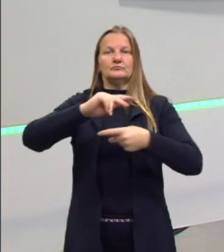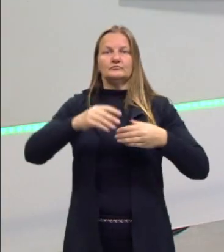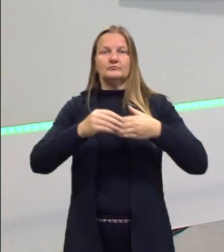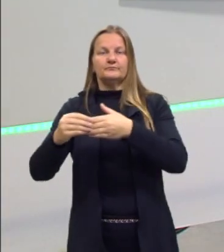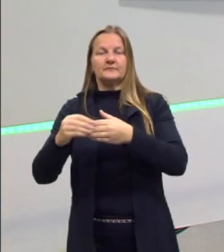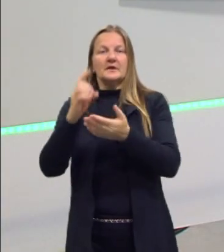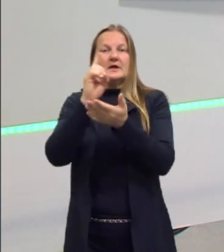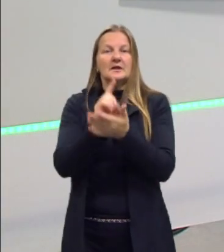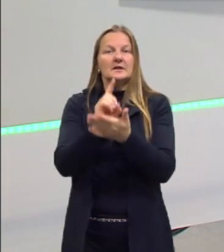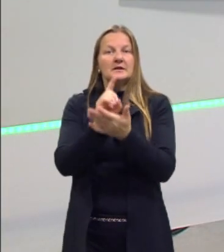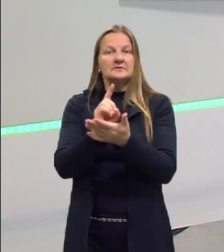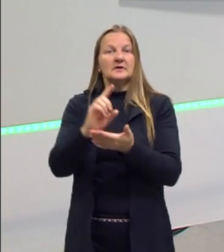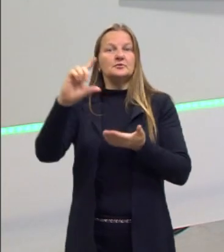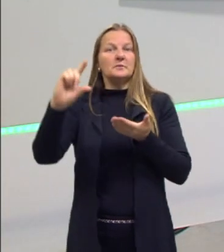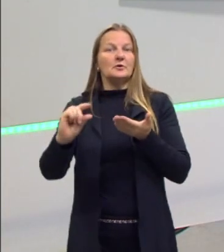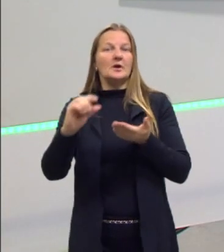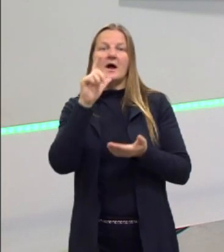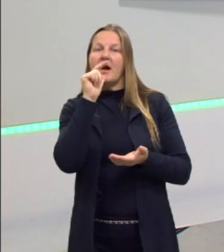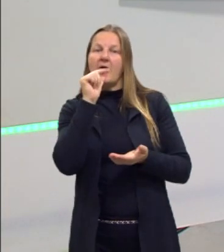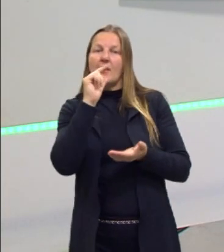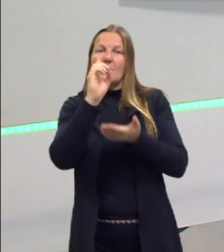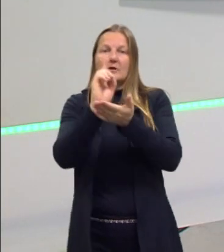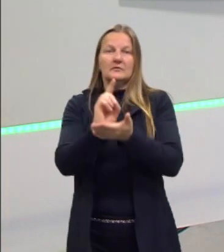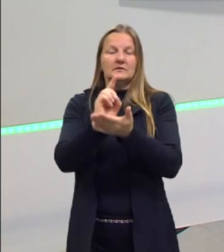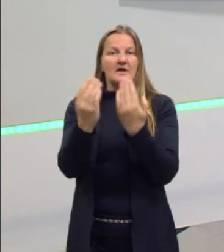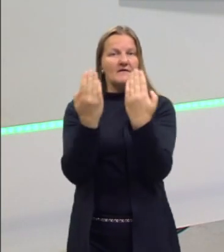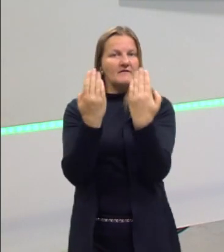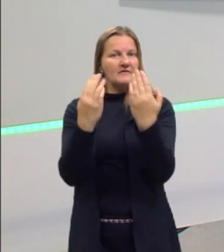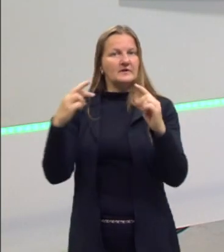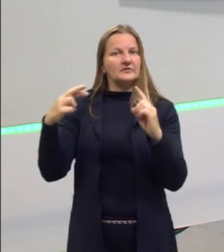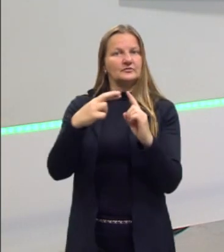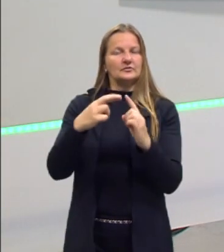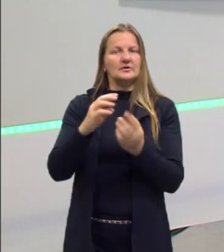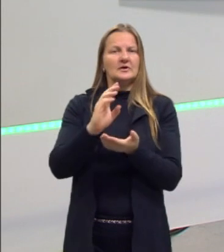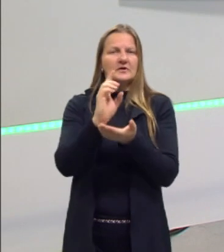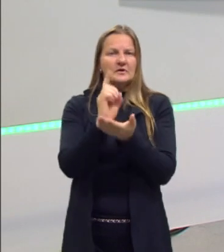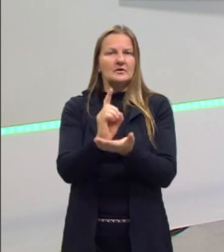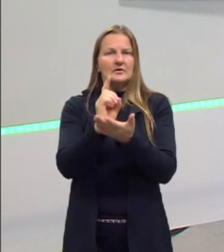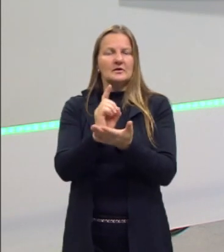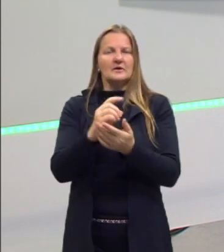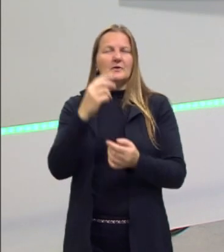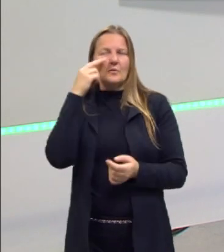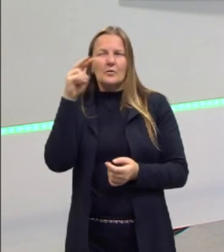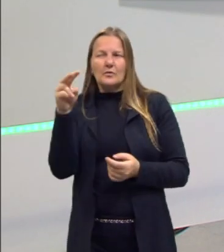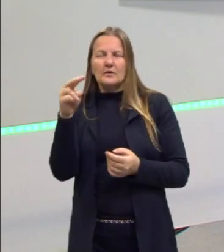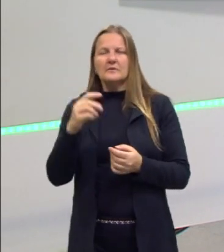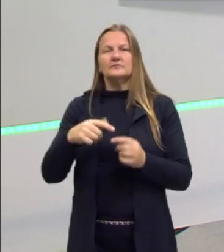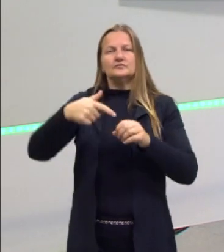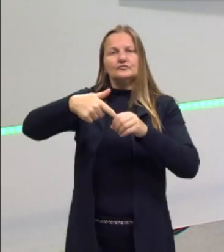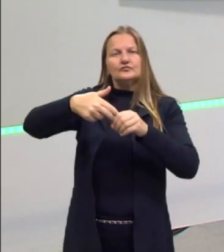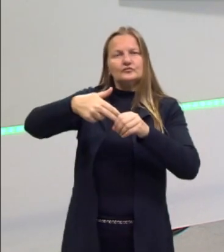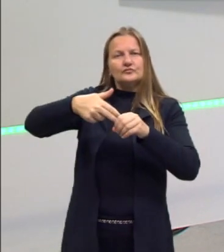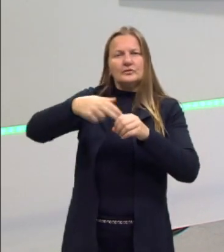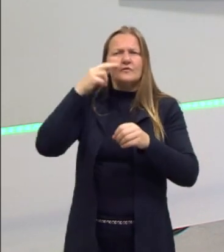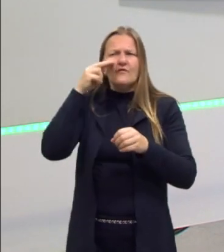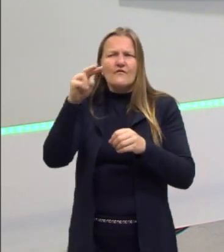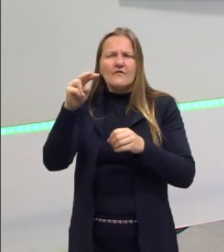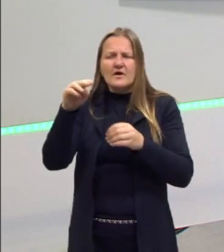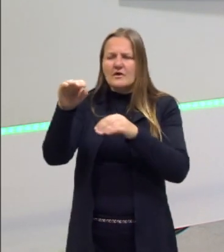menor do que a água tanto que a gente costuma ver nem postos de combustíveis quando acaba virando um pouquinho de gasolina a gente enxerga